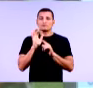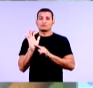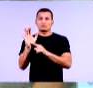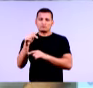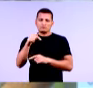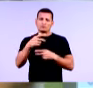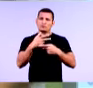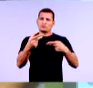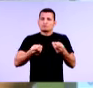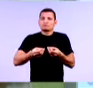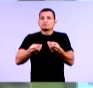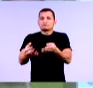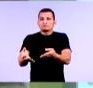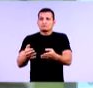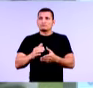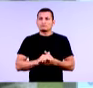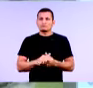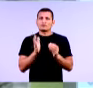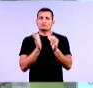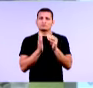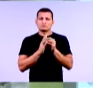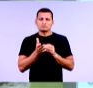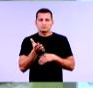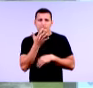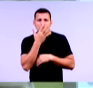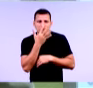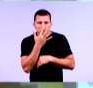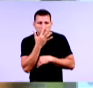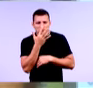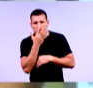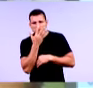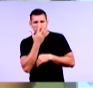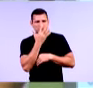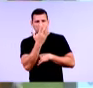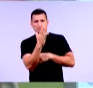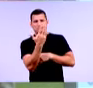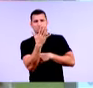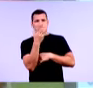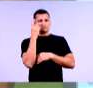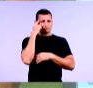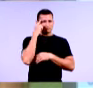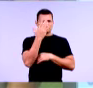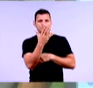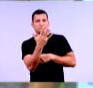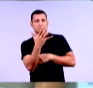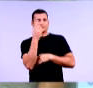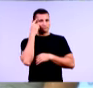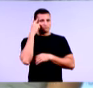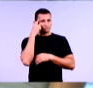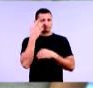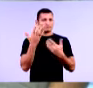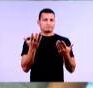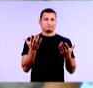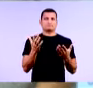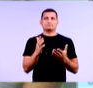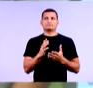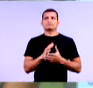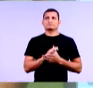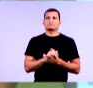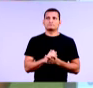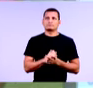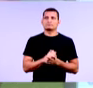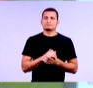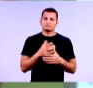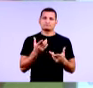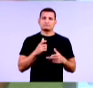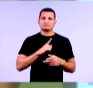que estou dando para vocês. O pessoal vai olhar e, é um espelho, vou usar como espelho, dá para refletir. Vai usar